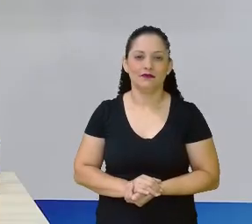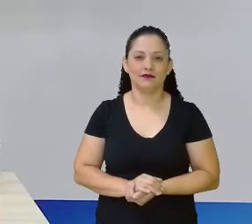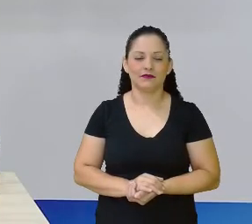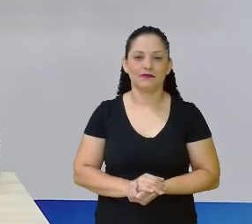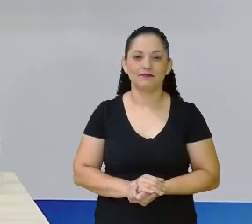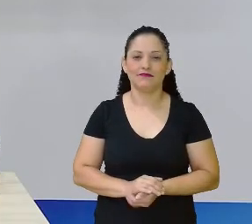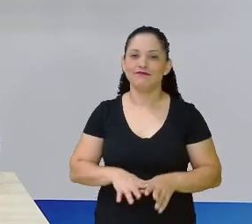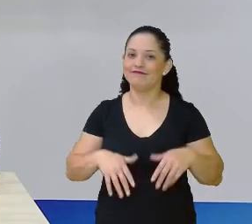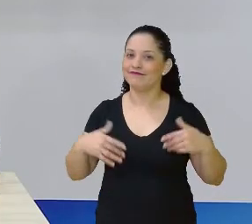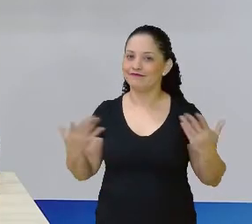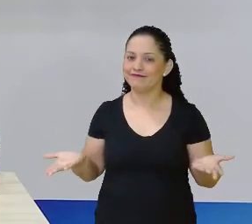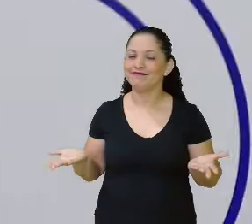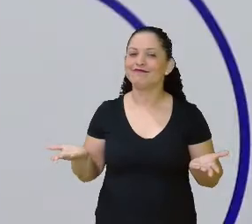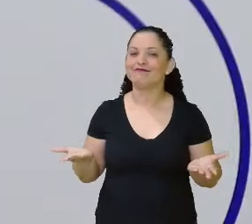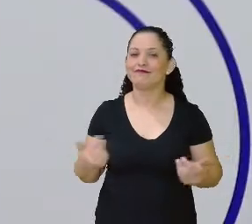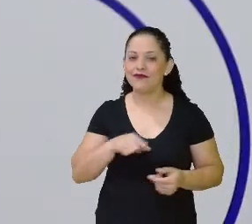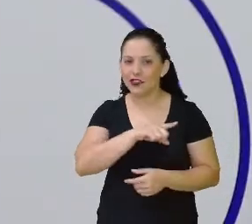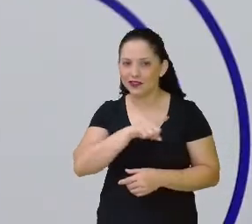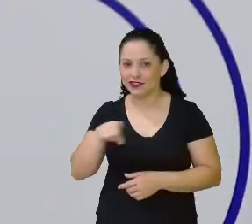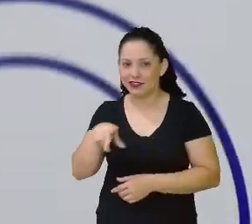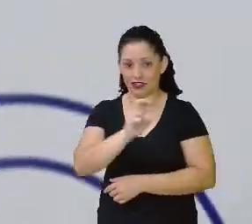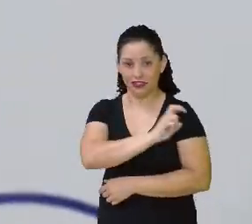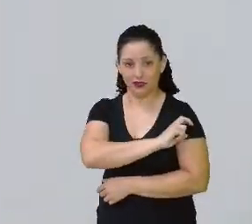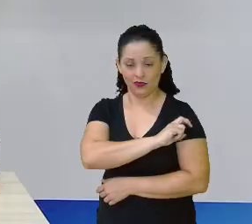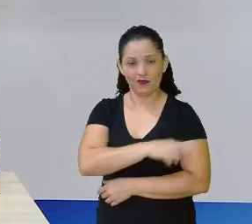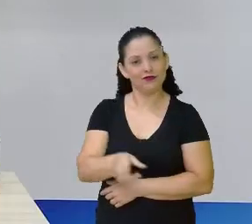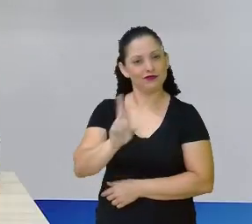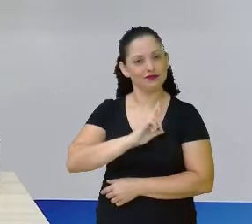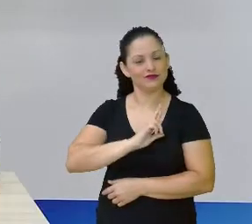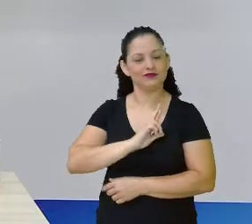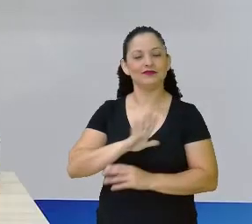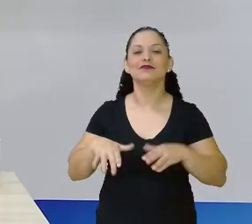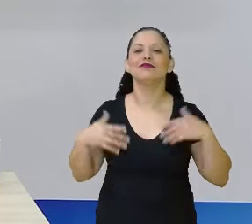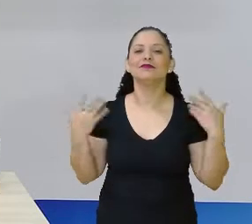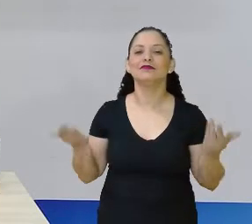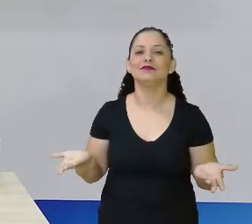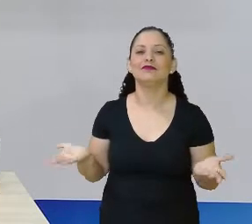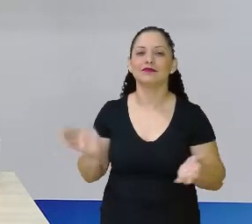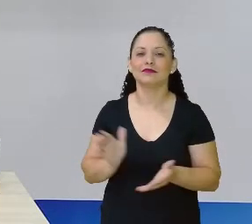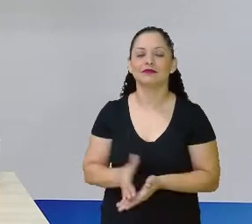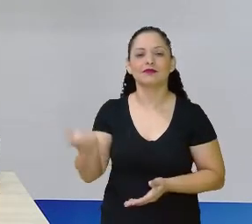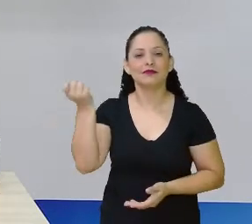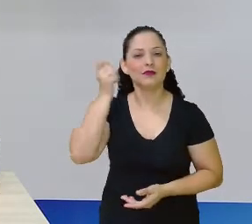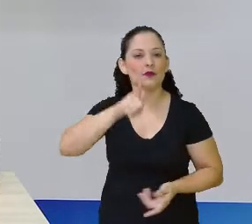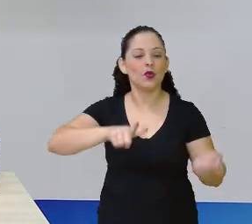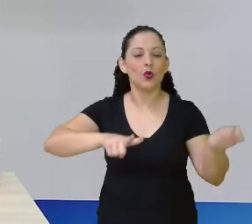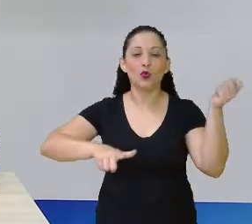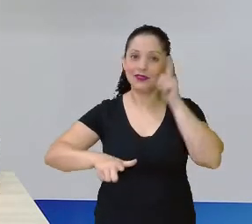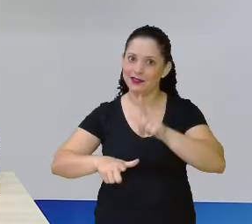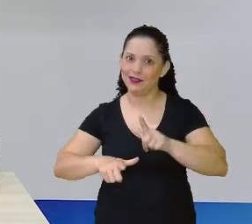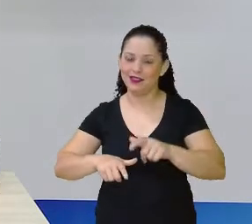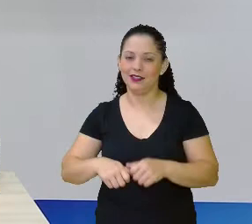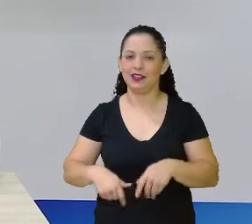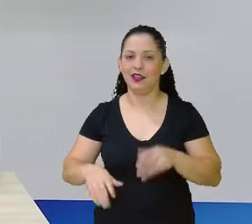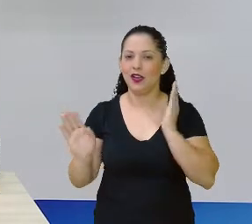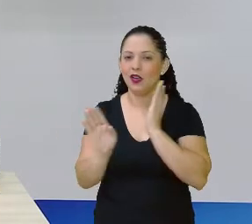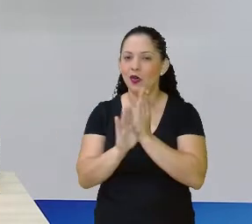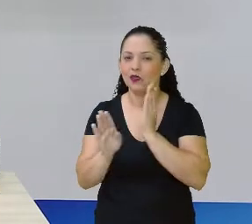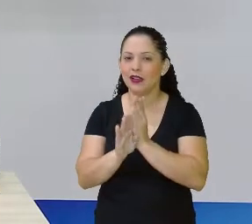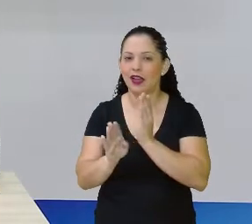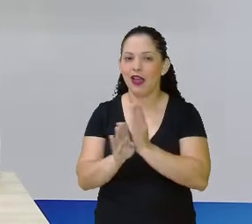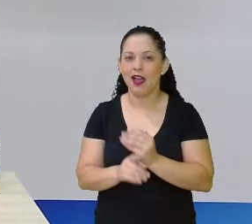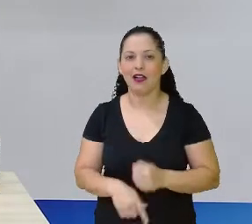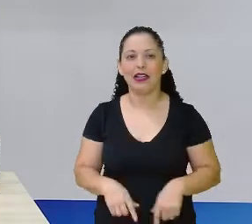E aí, quinto ano? E aí? Eu consigo encontrar